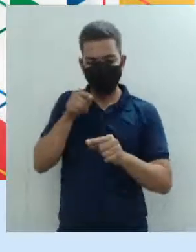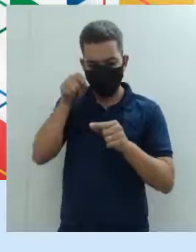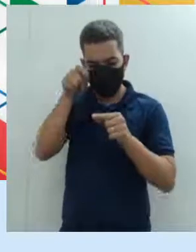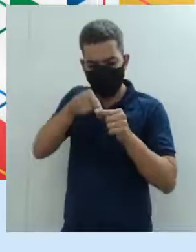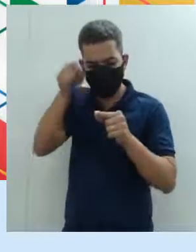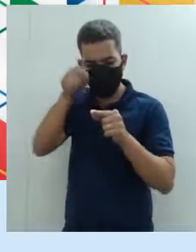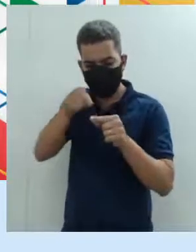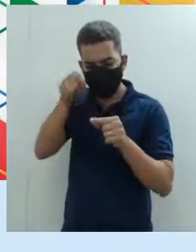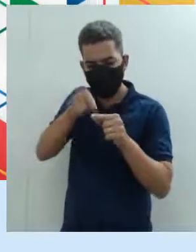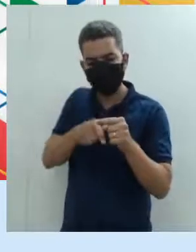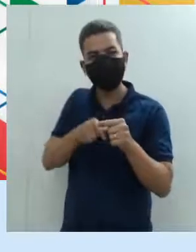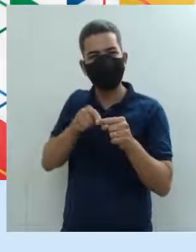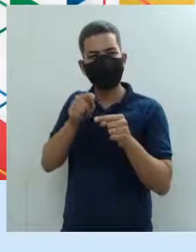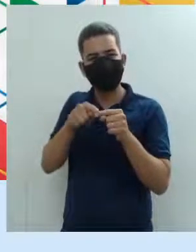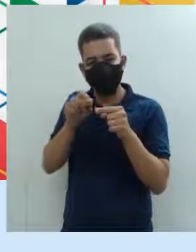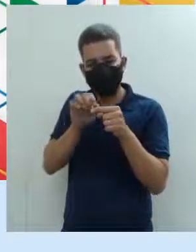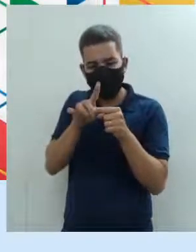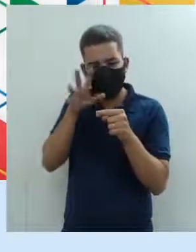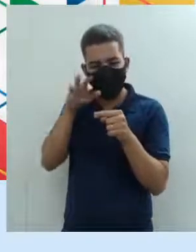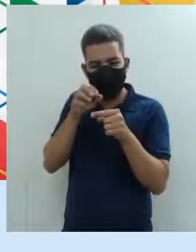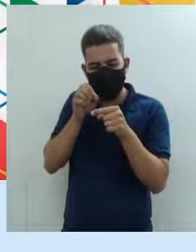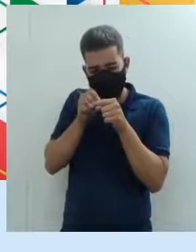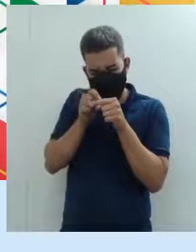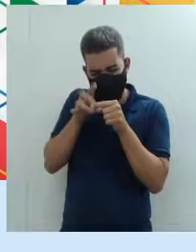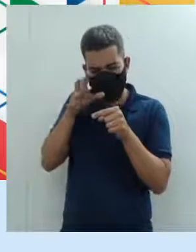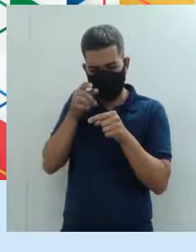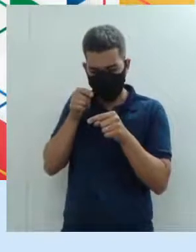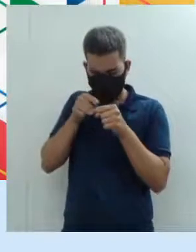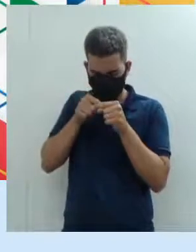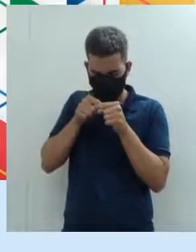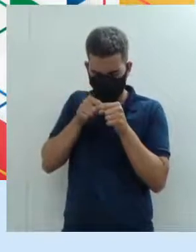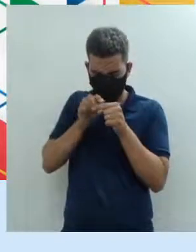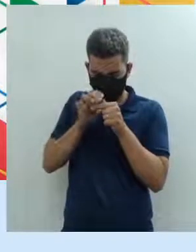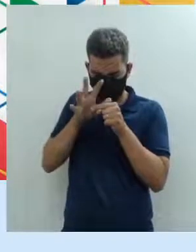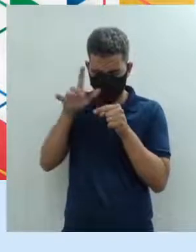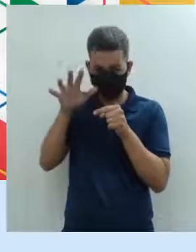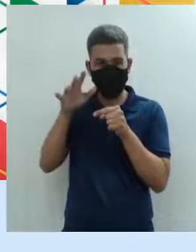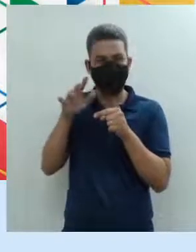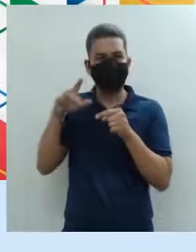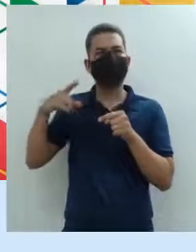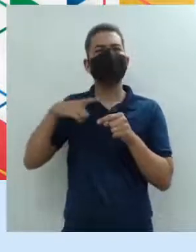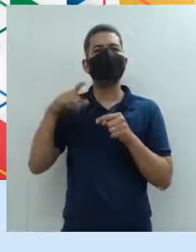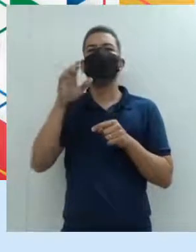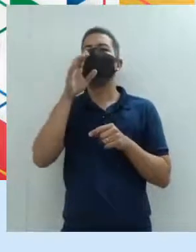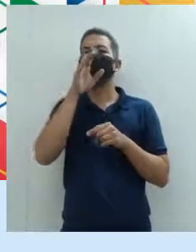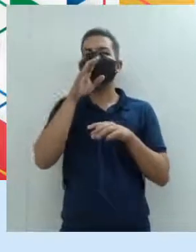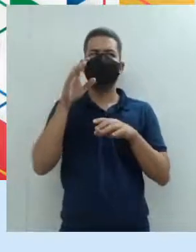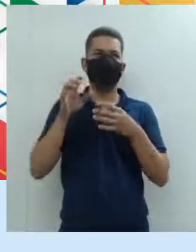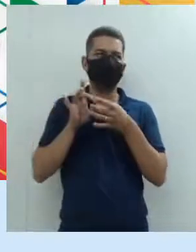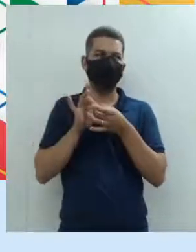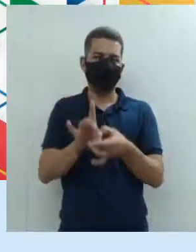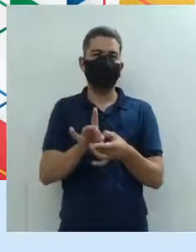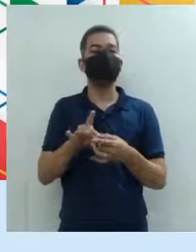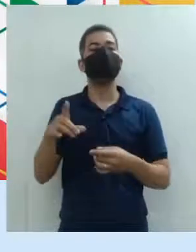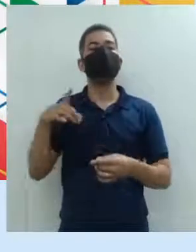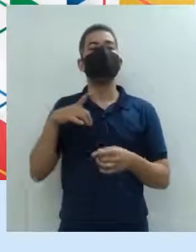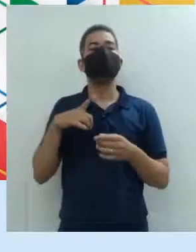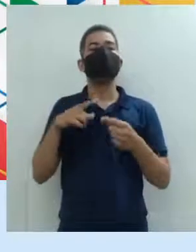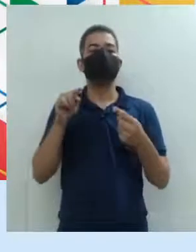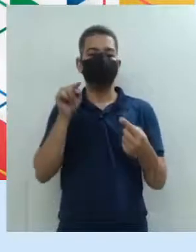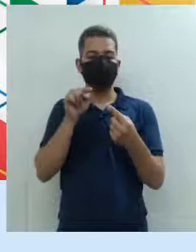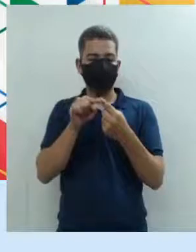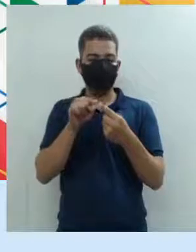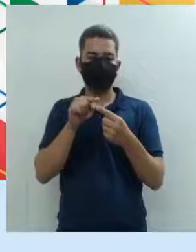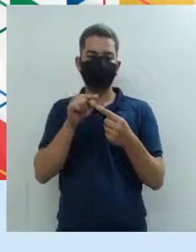no metal. Se ele está encostando, eu tenho maior parte do calor sendo propagado ali através da condução, porque eles estão diretamente em